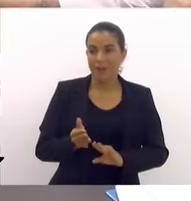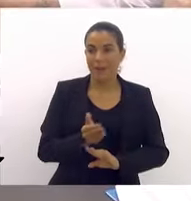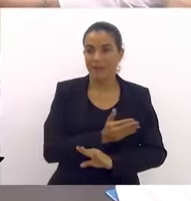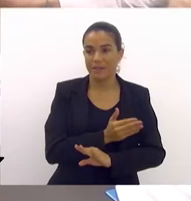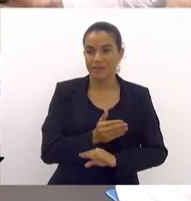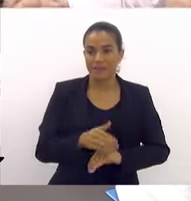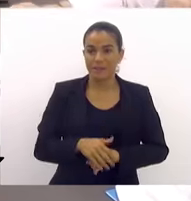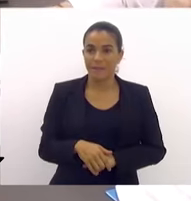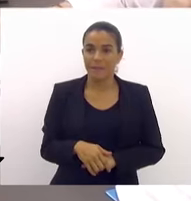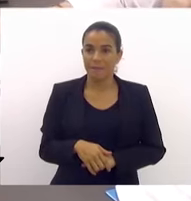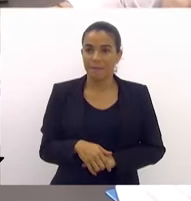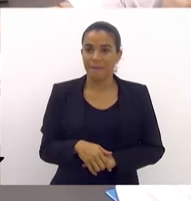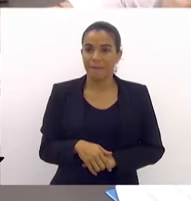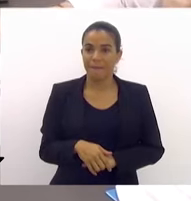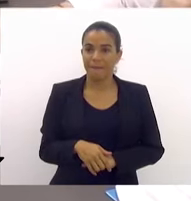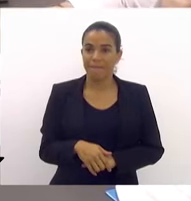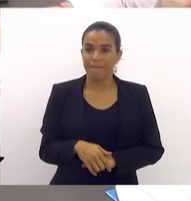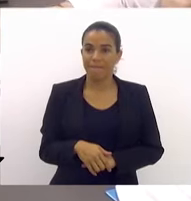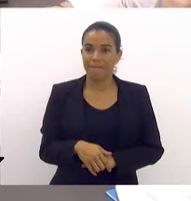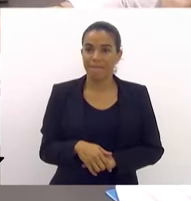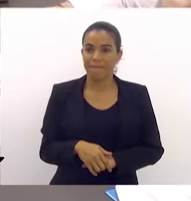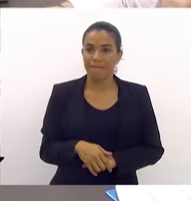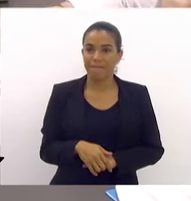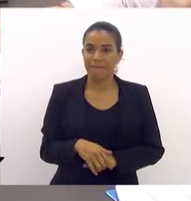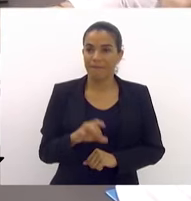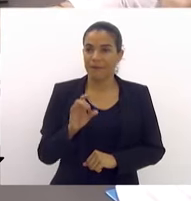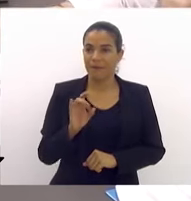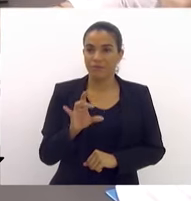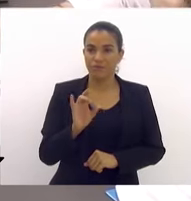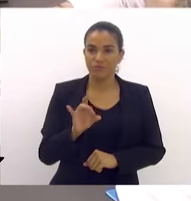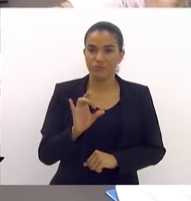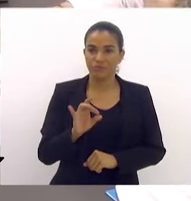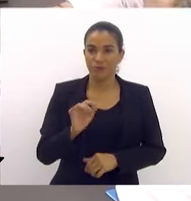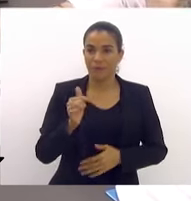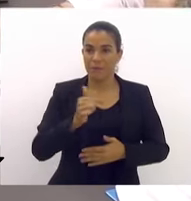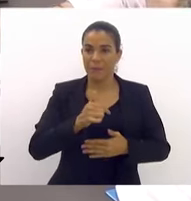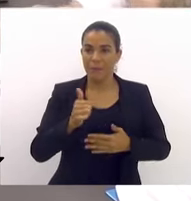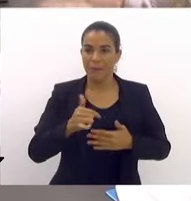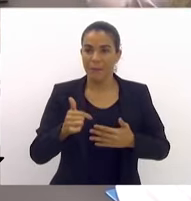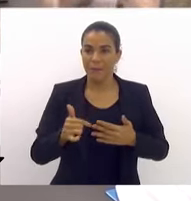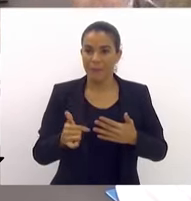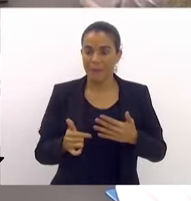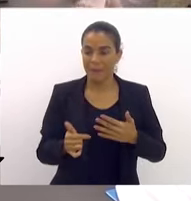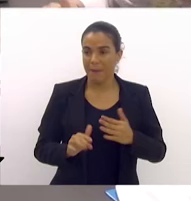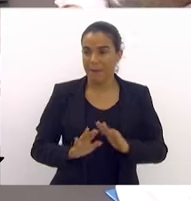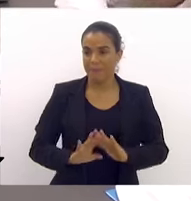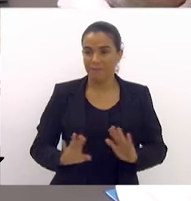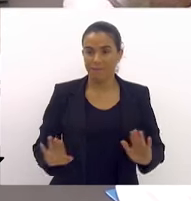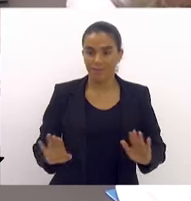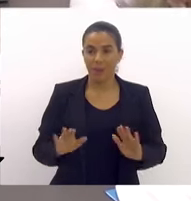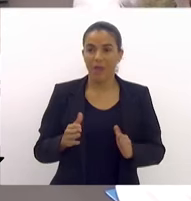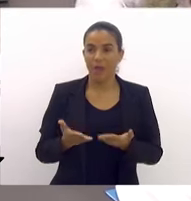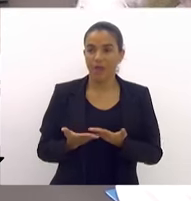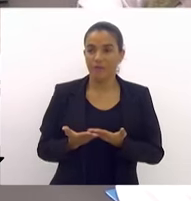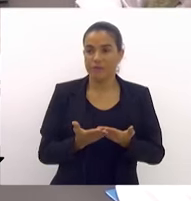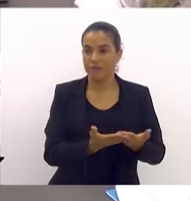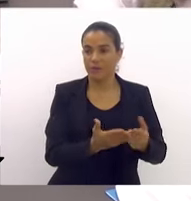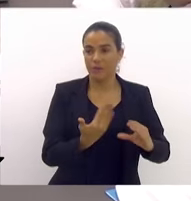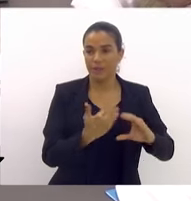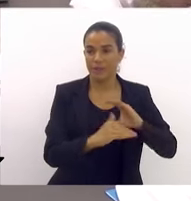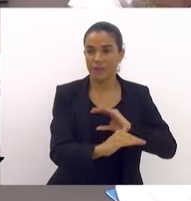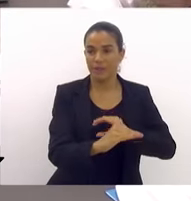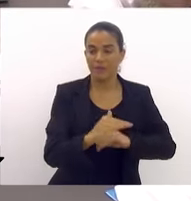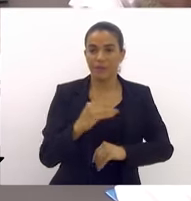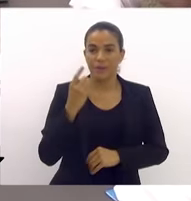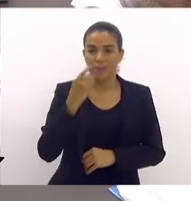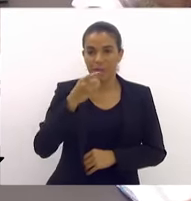Perfeito. Eram só essas apontamentos, as observações que eu gostaria de fazer. Diante da discussão já colocada, vou fazer um encaminhamento aqui,